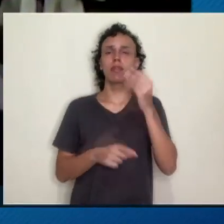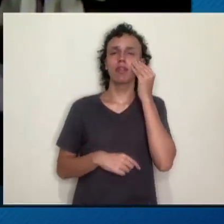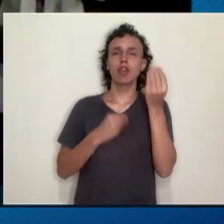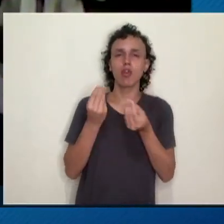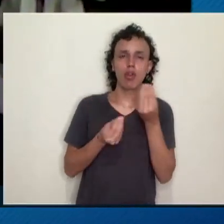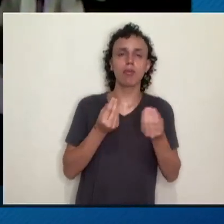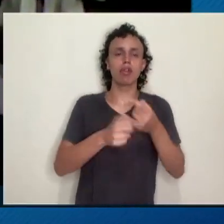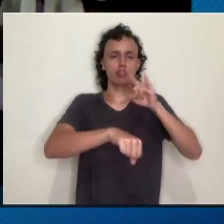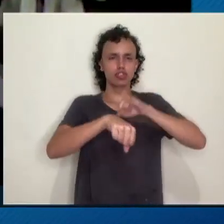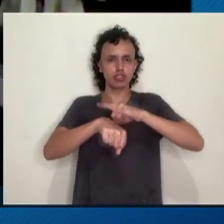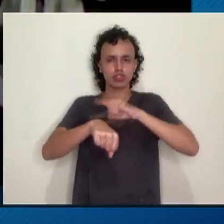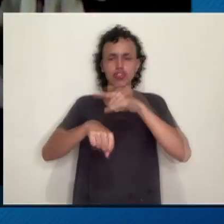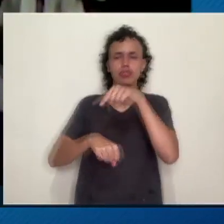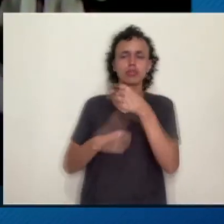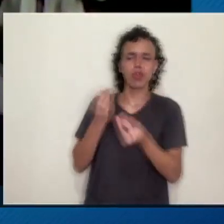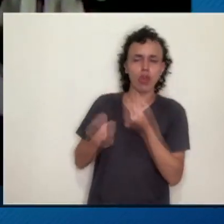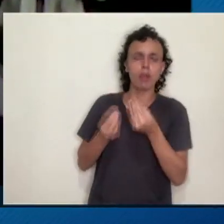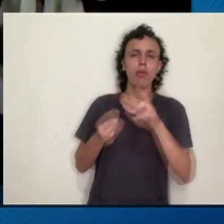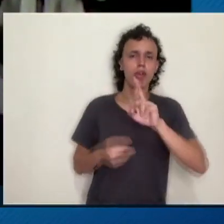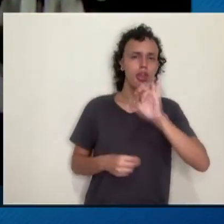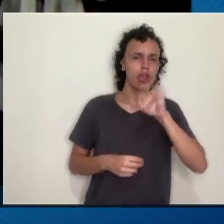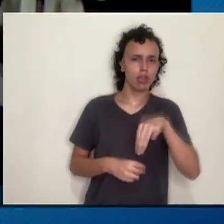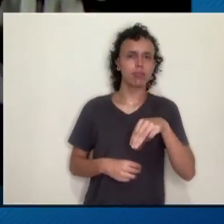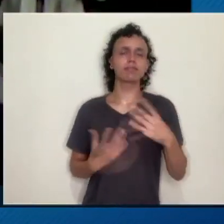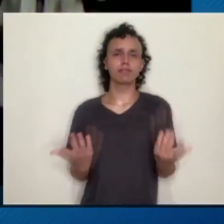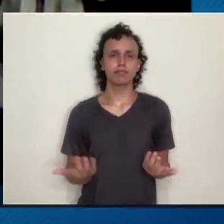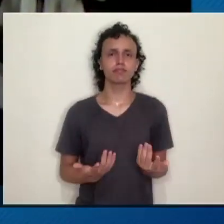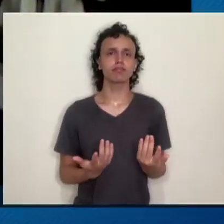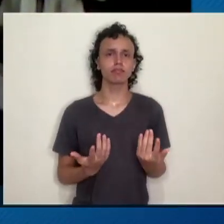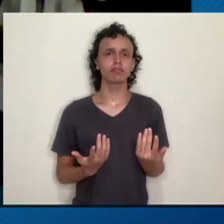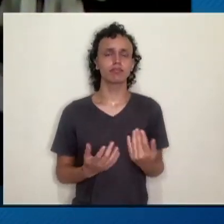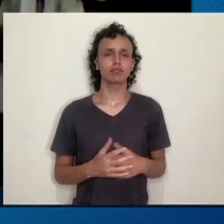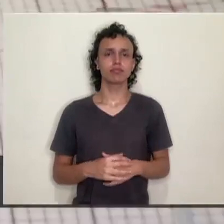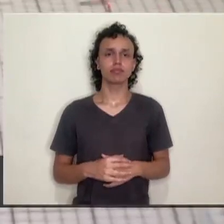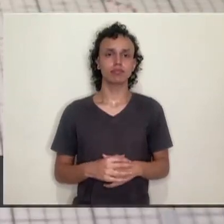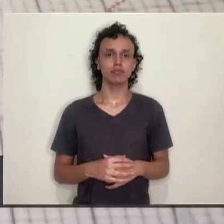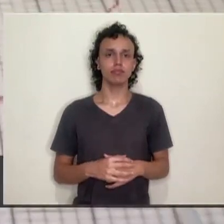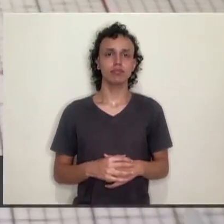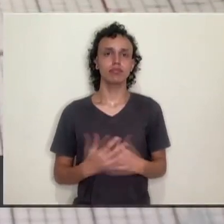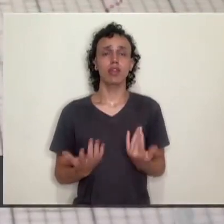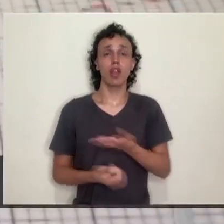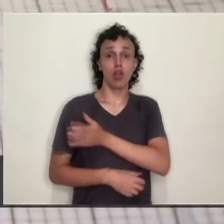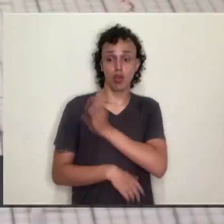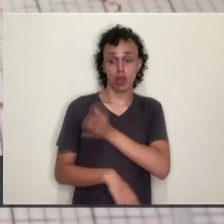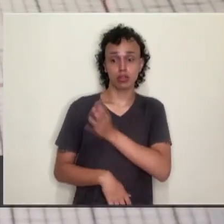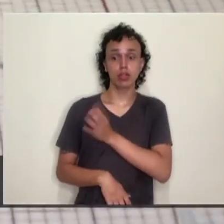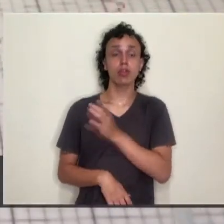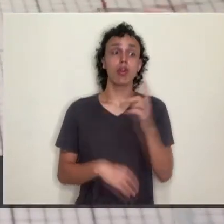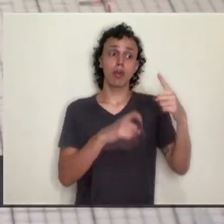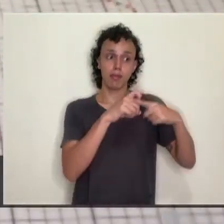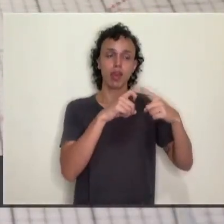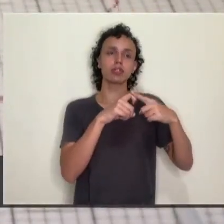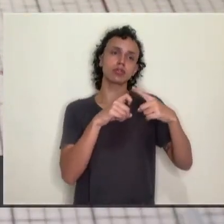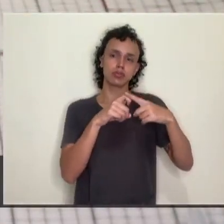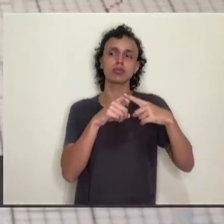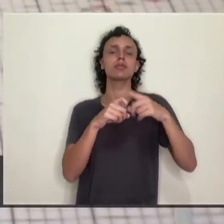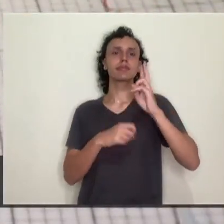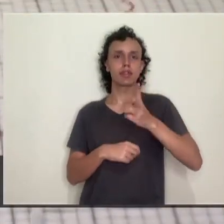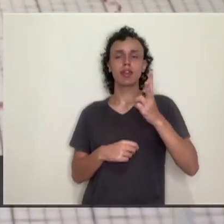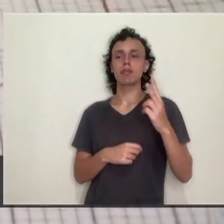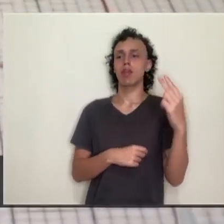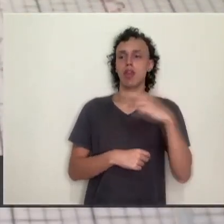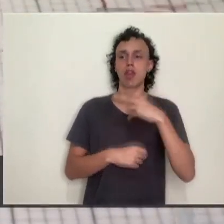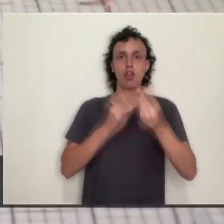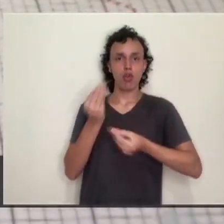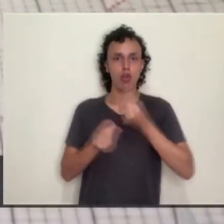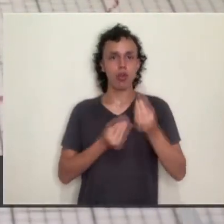puder, dá para testar na urina, né, não é muito complicado. O coração, em geral, todos os exames de check-up, o